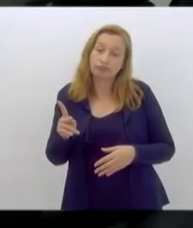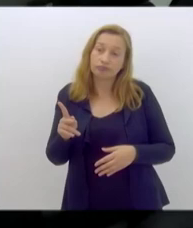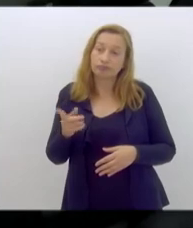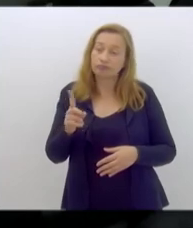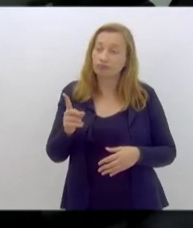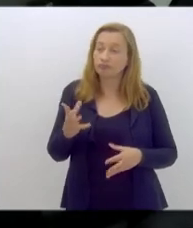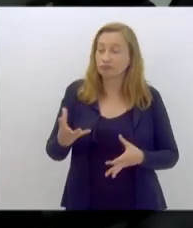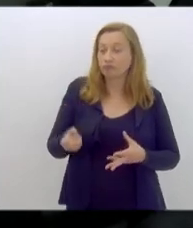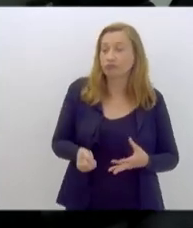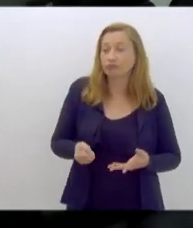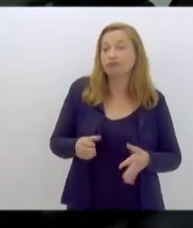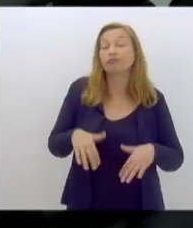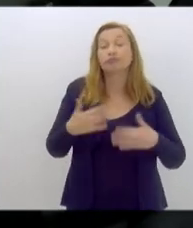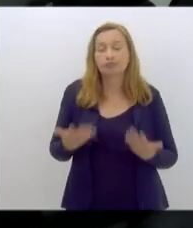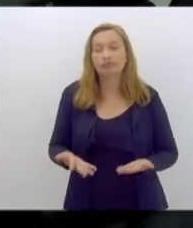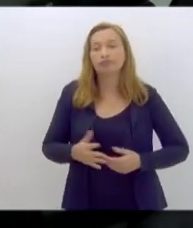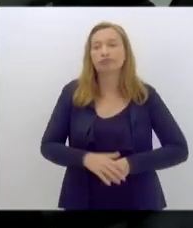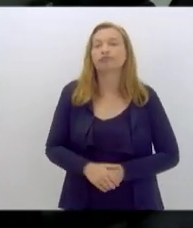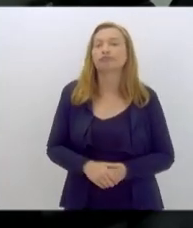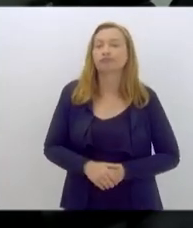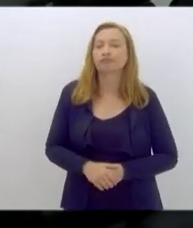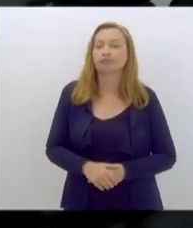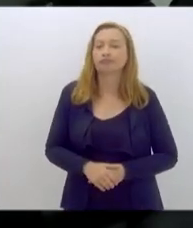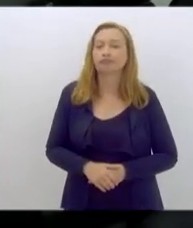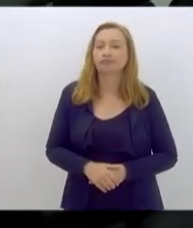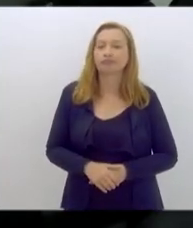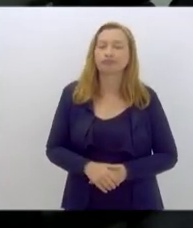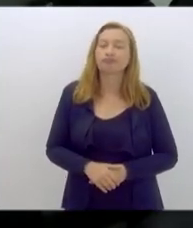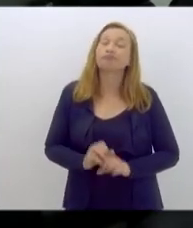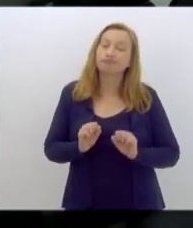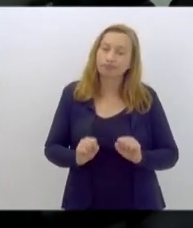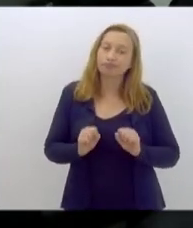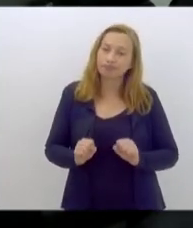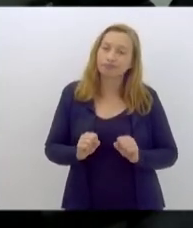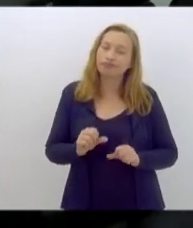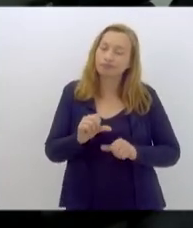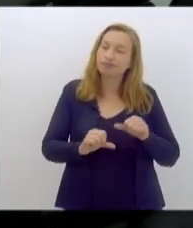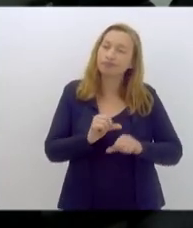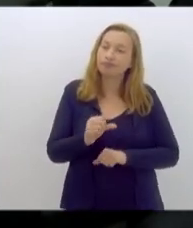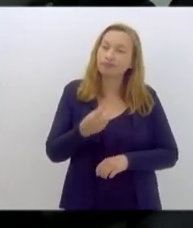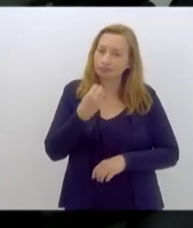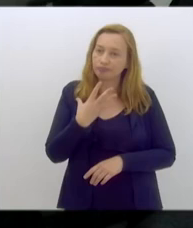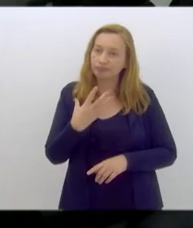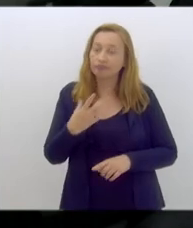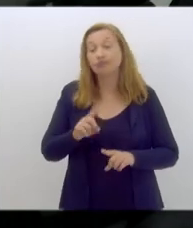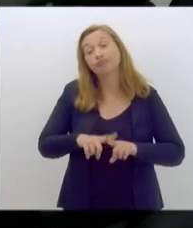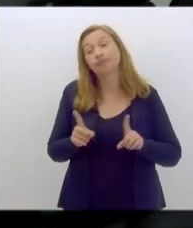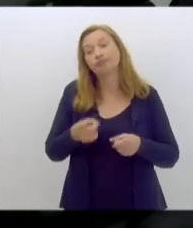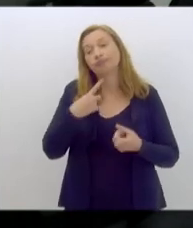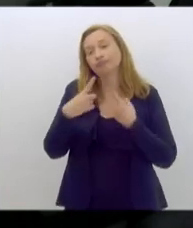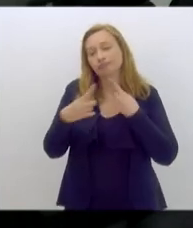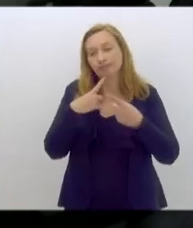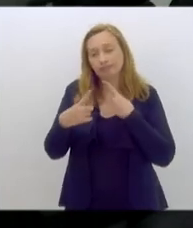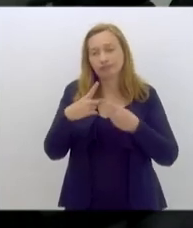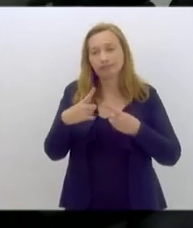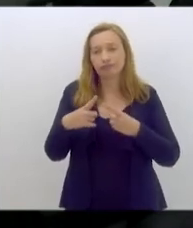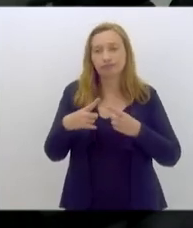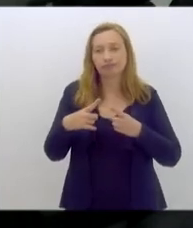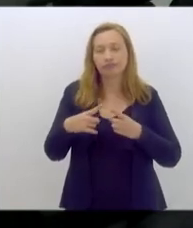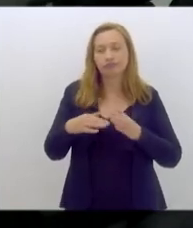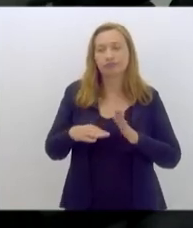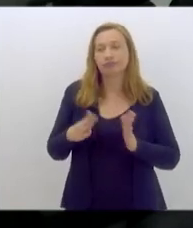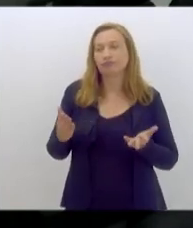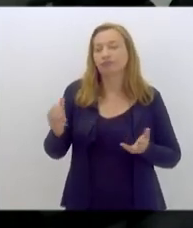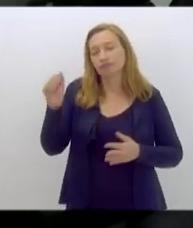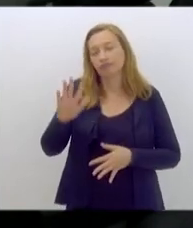tá no destino Então essa poderia ser uma mudança significativa Mas é uma discussão no nível nacional que a